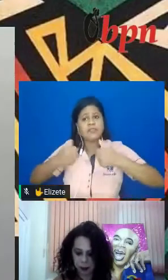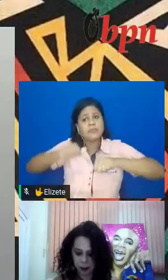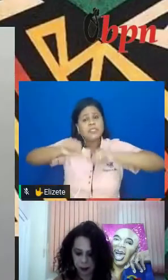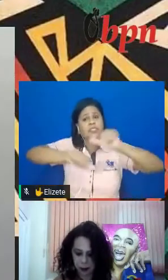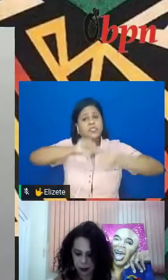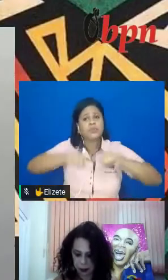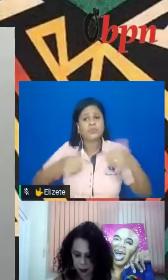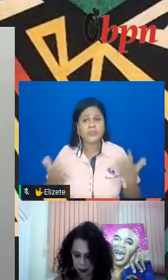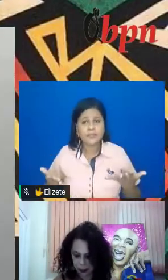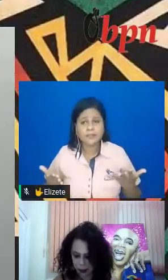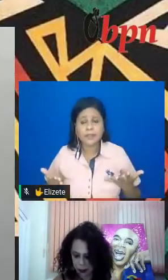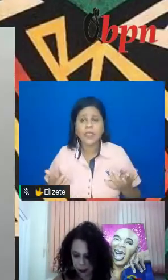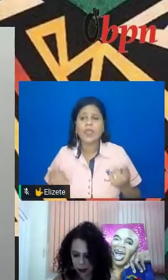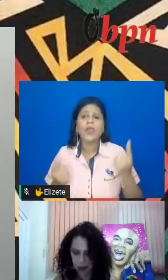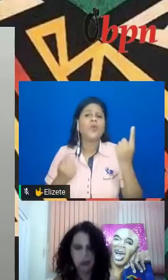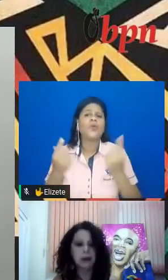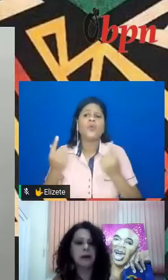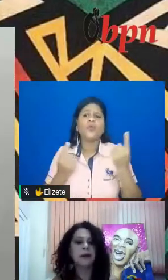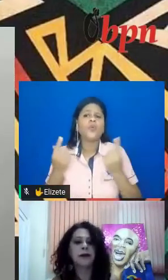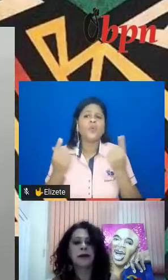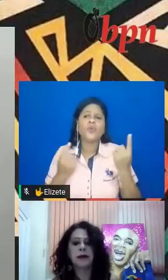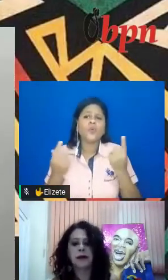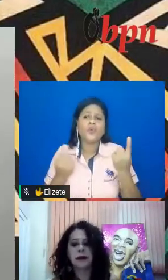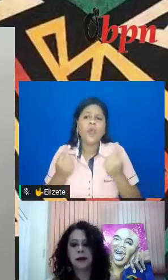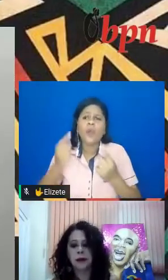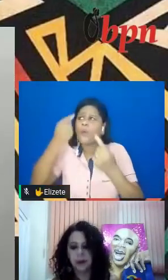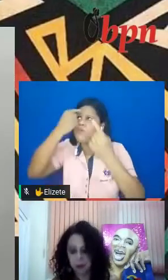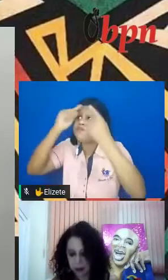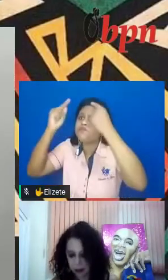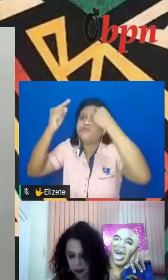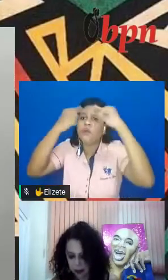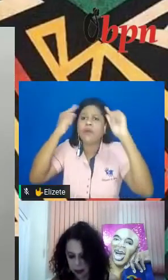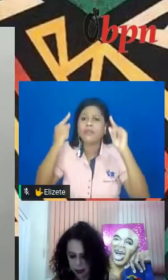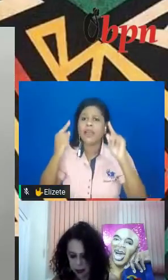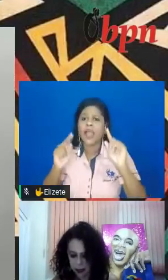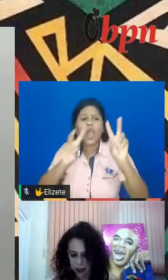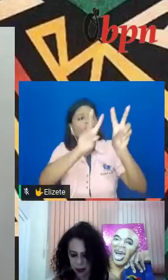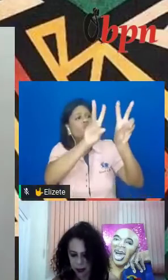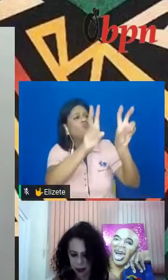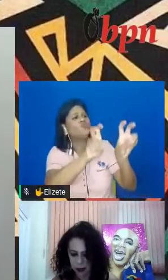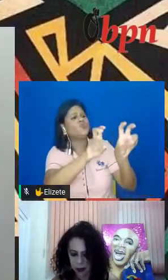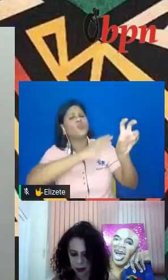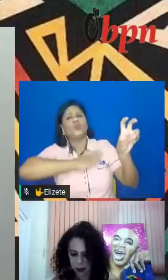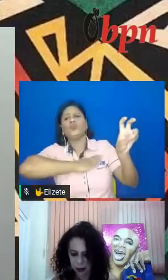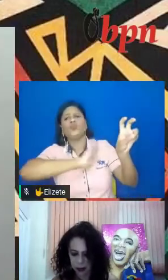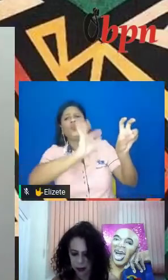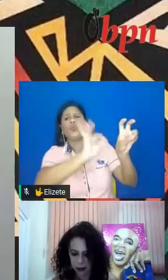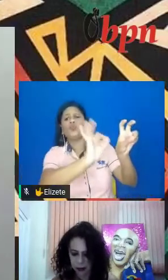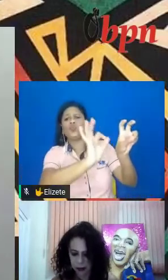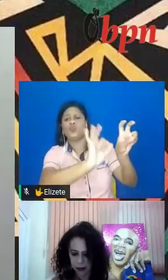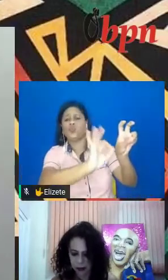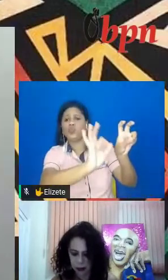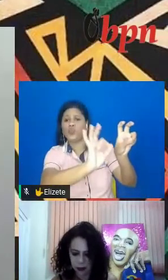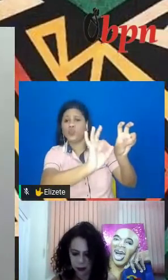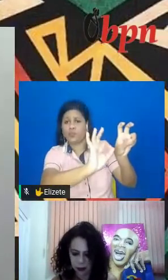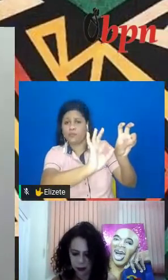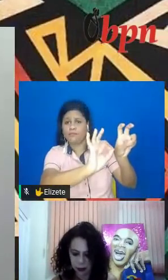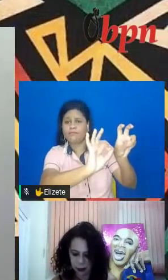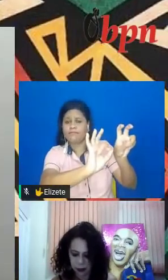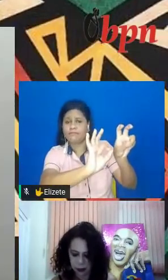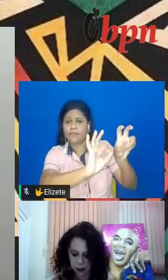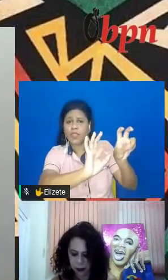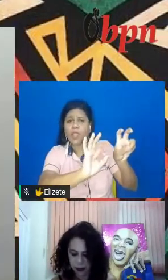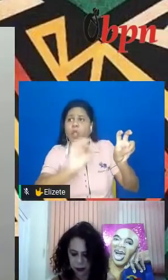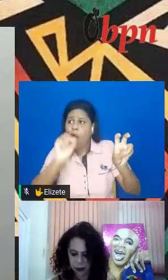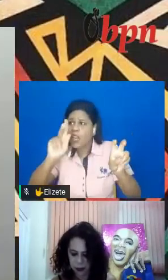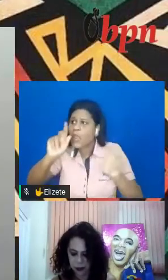Qual seria a engenhosidade? Não gostou do título? O professor orientador não gostou do título? Muda o